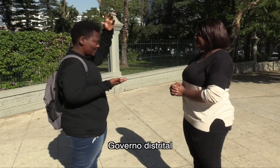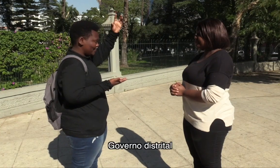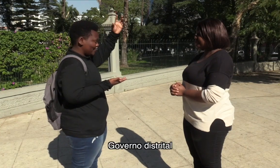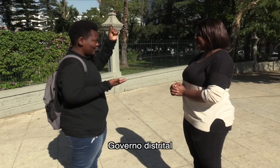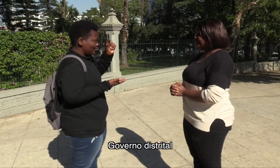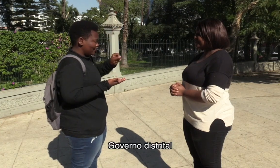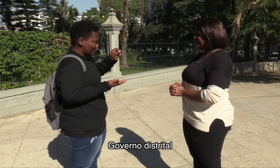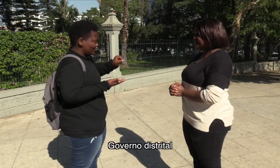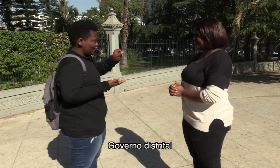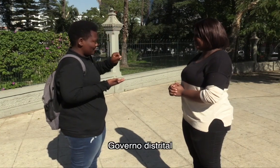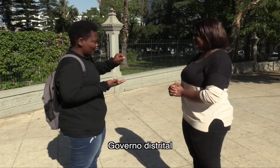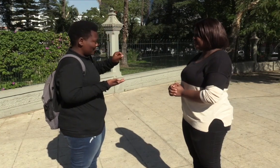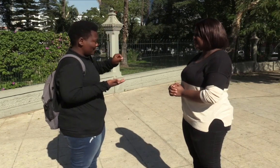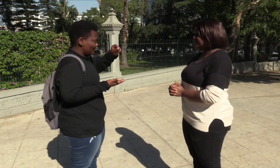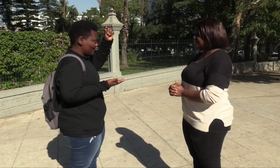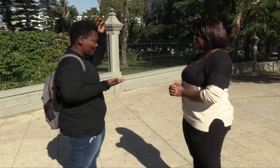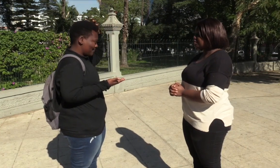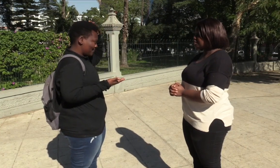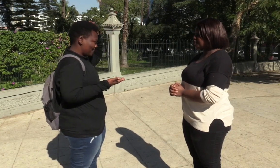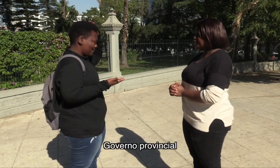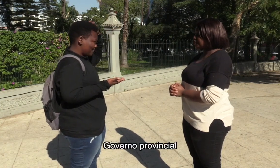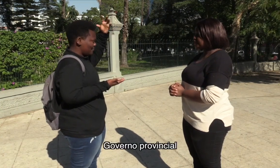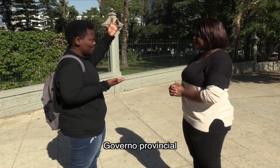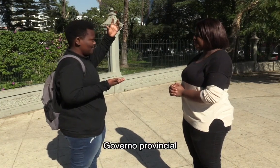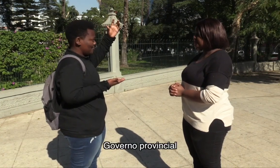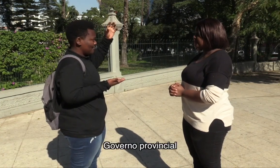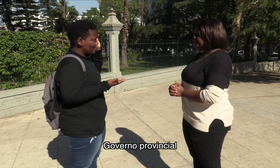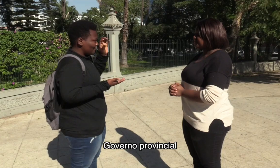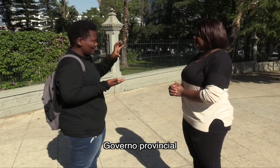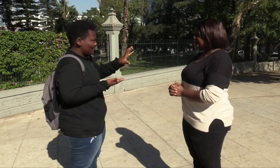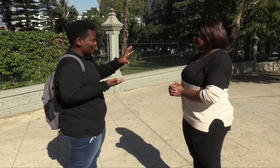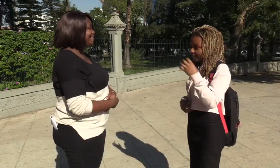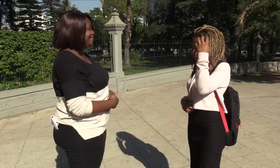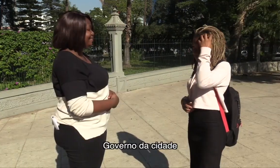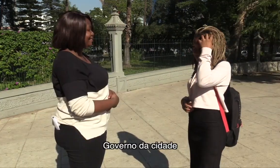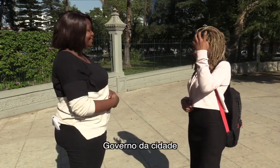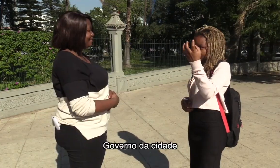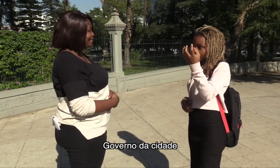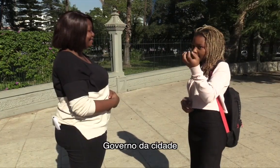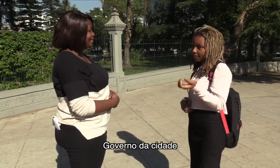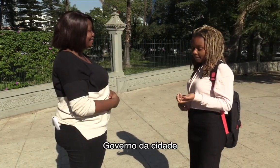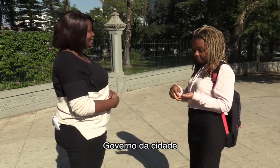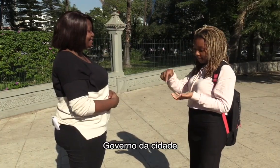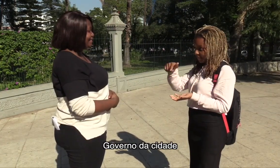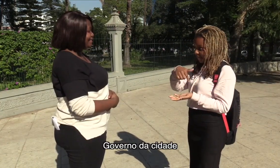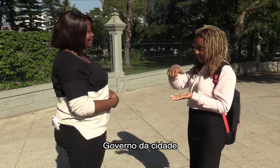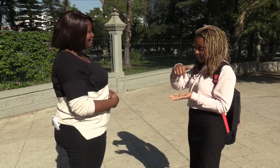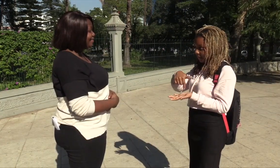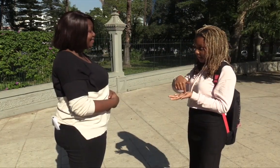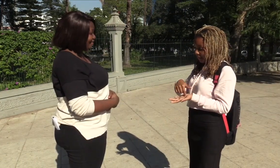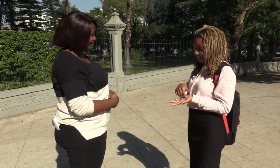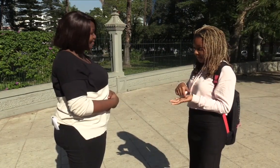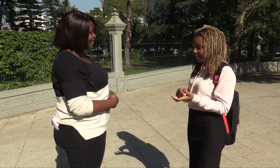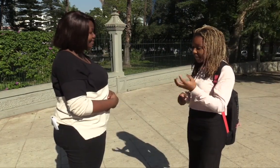Governo distrital Governo provincial Governo da cidade